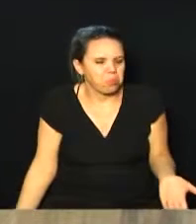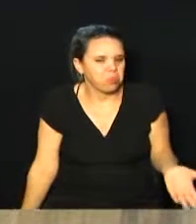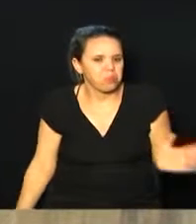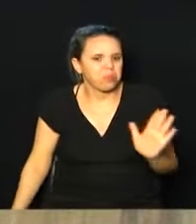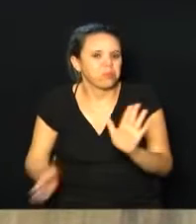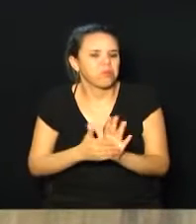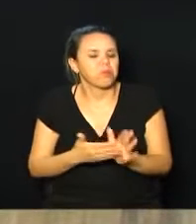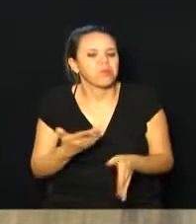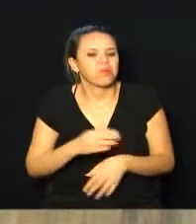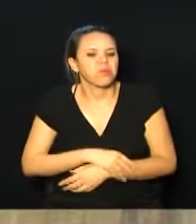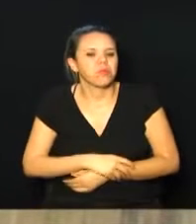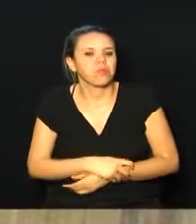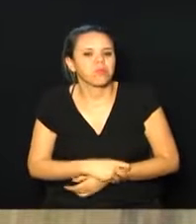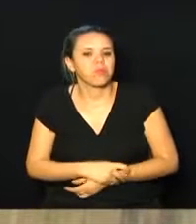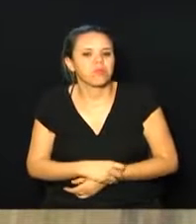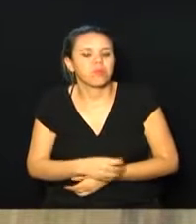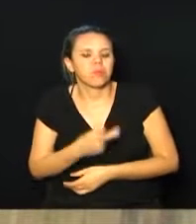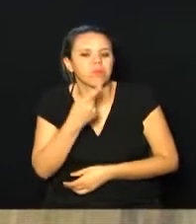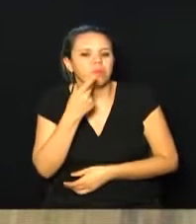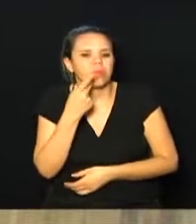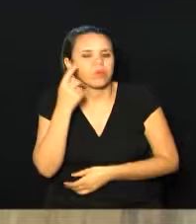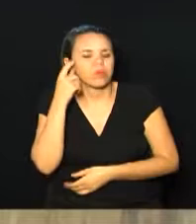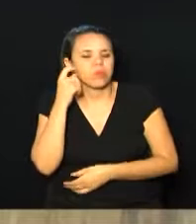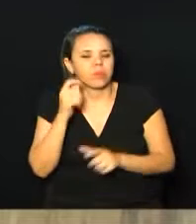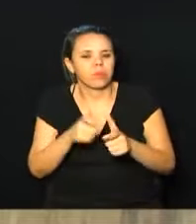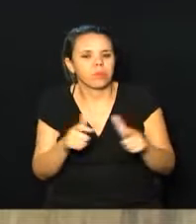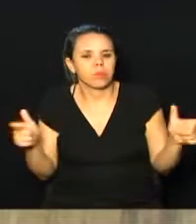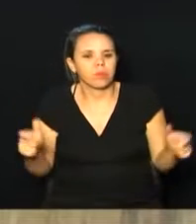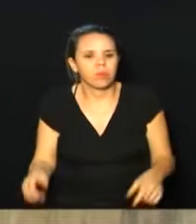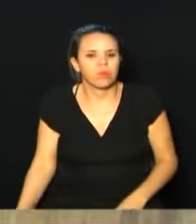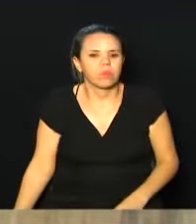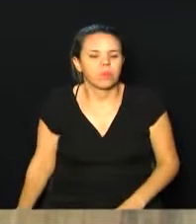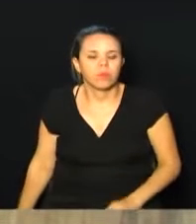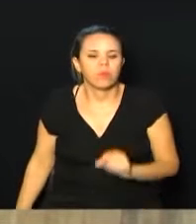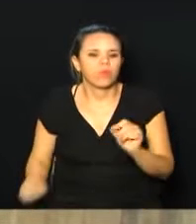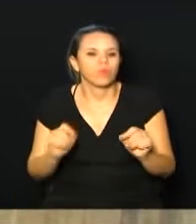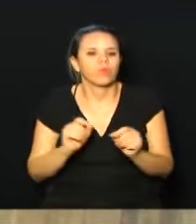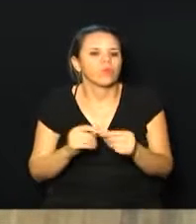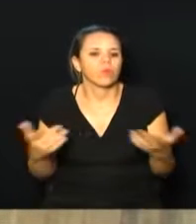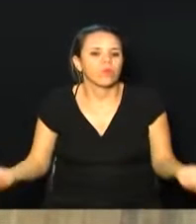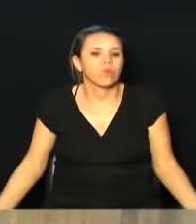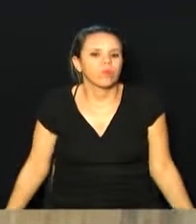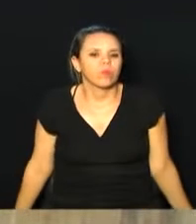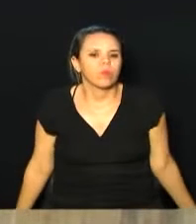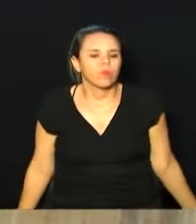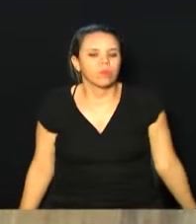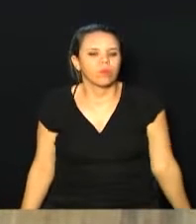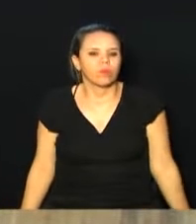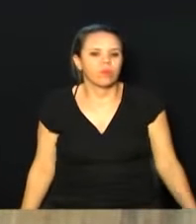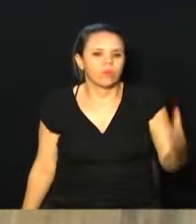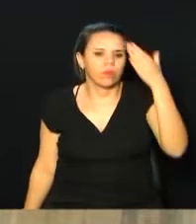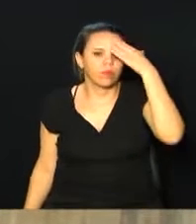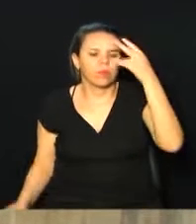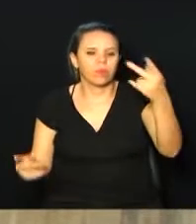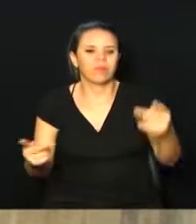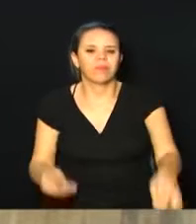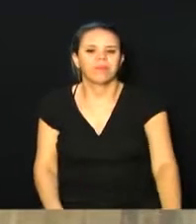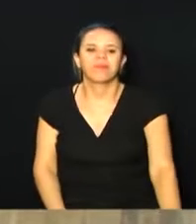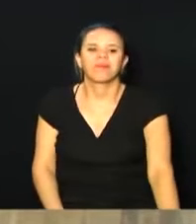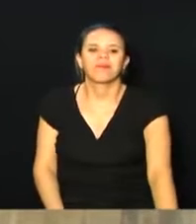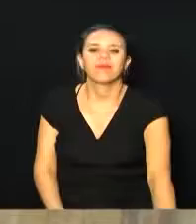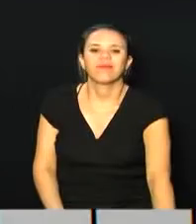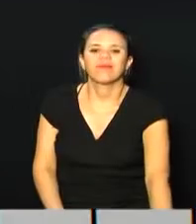queria que o senhor falasse do ponto de vista mais macro, vereador. Okay. O que fazer? Bem, agradeço o convite, Mirna. Quero